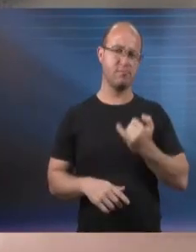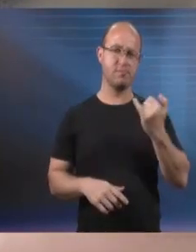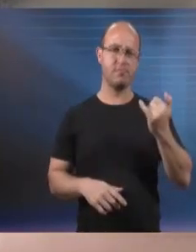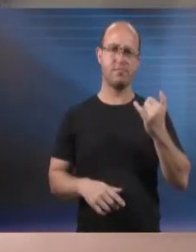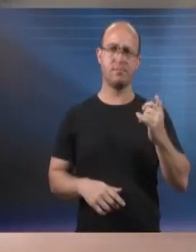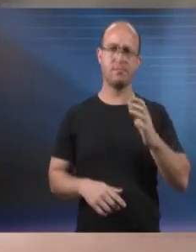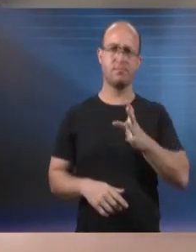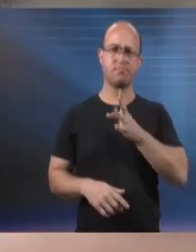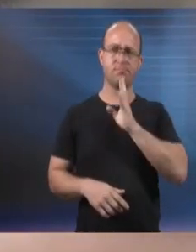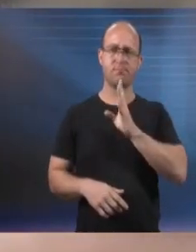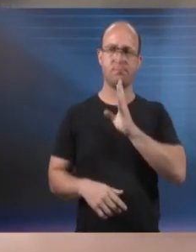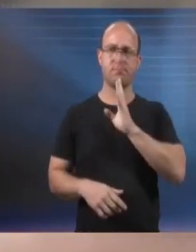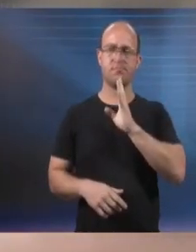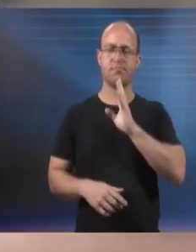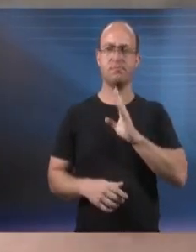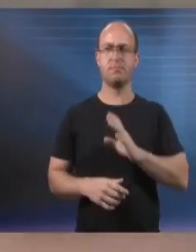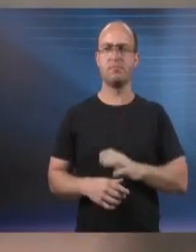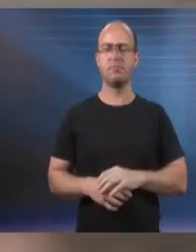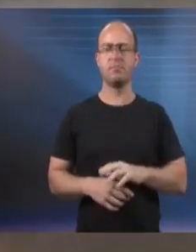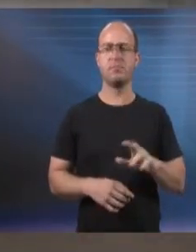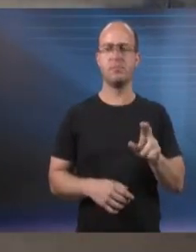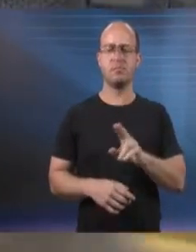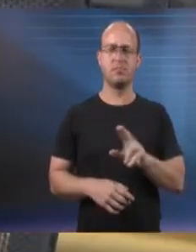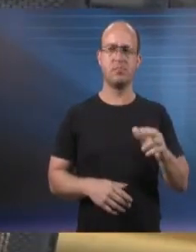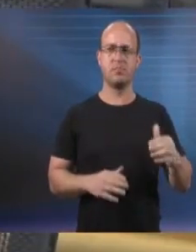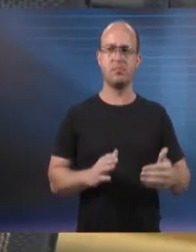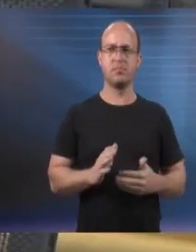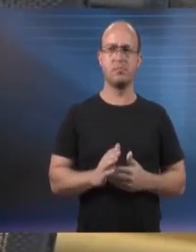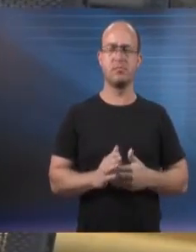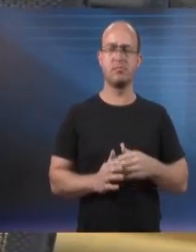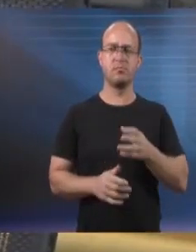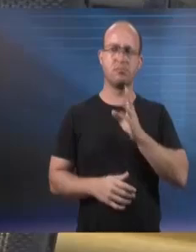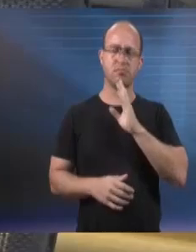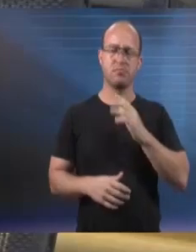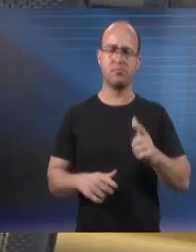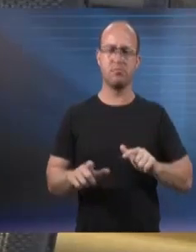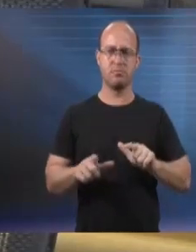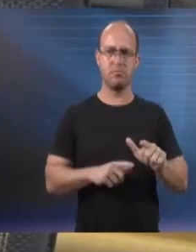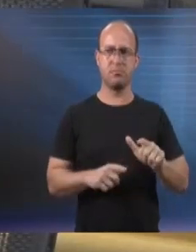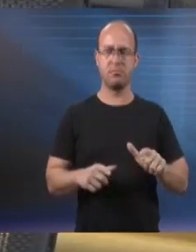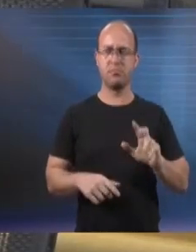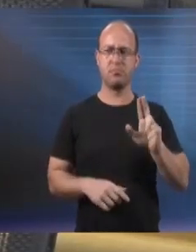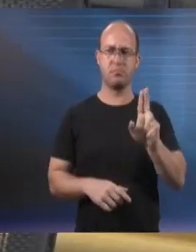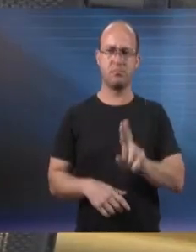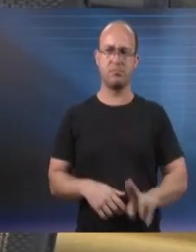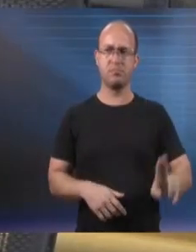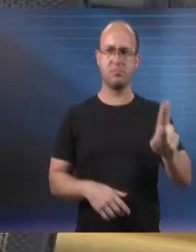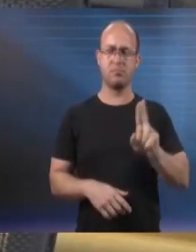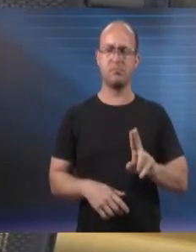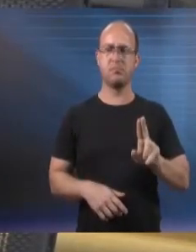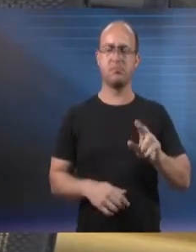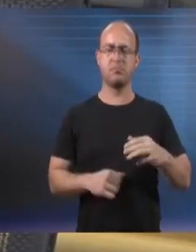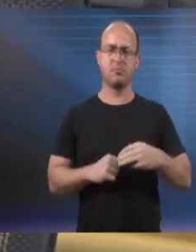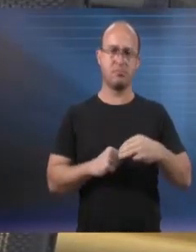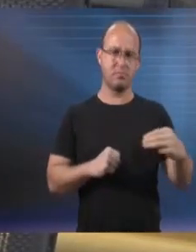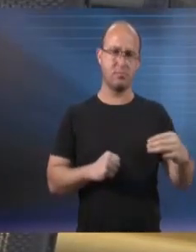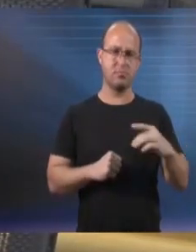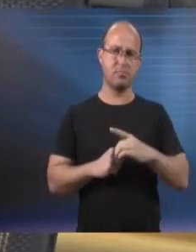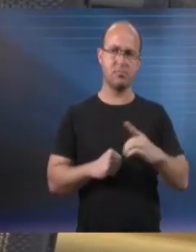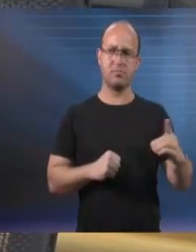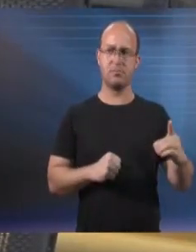de reconhecimento. Então, em nome de todos aqueles que conhecem seu trabalho na universidade, no mestrado, no